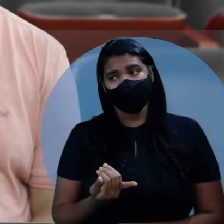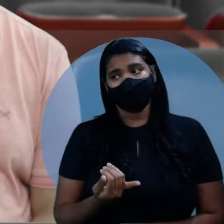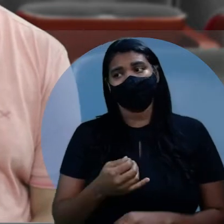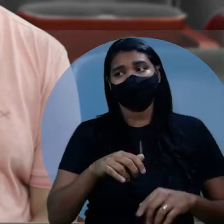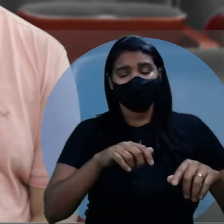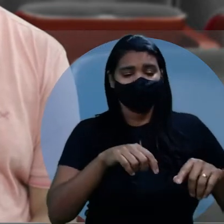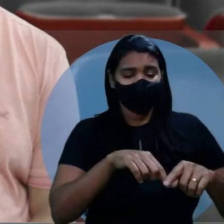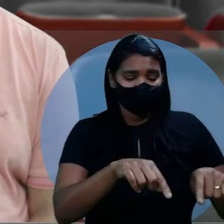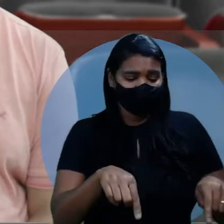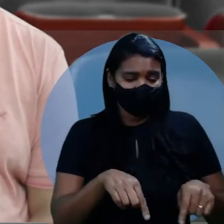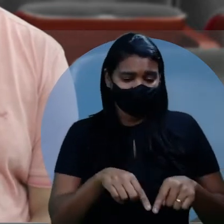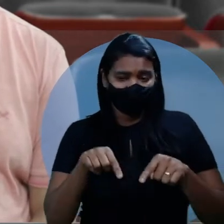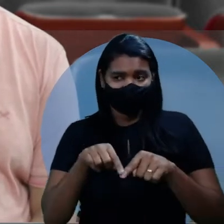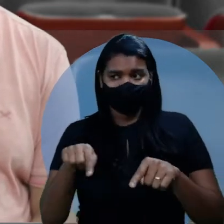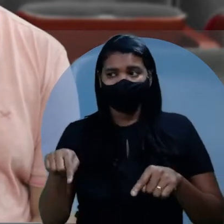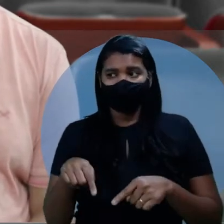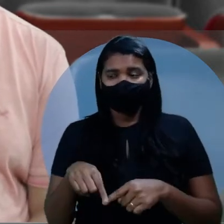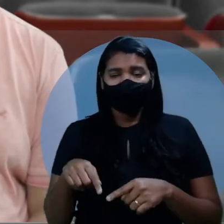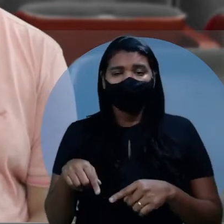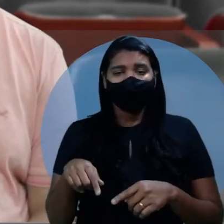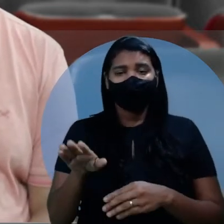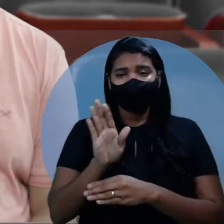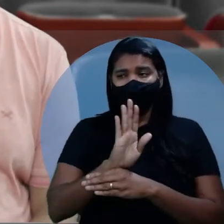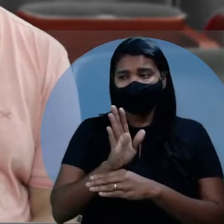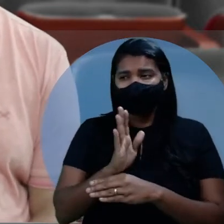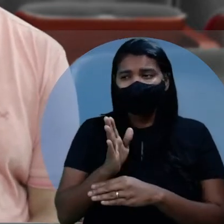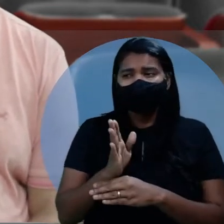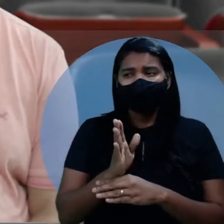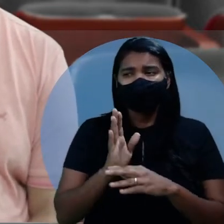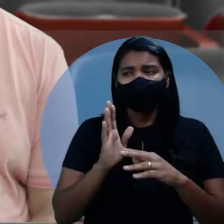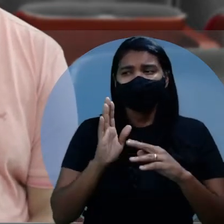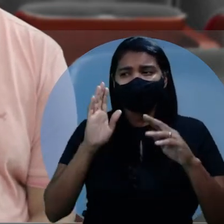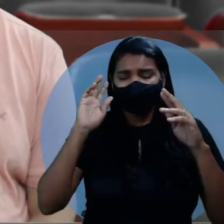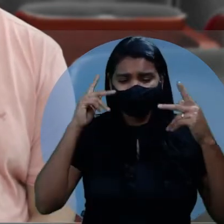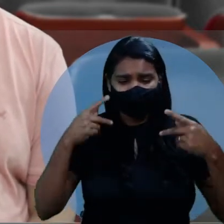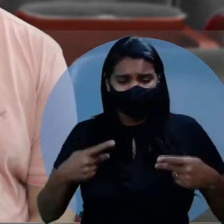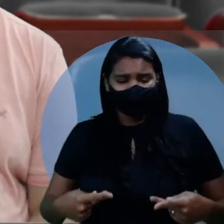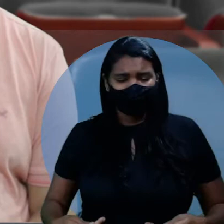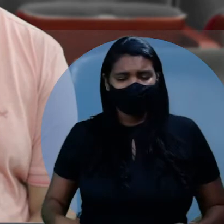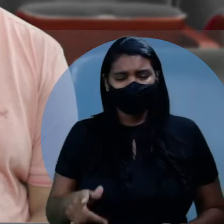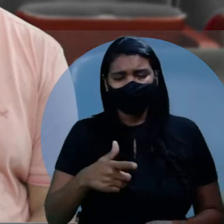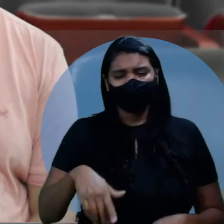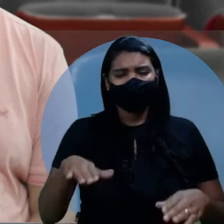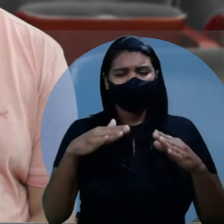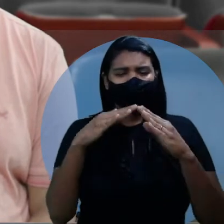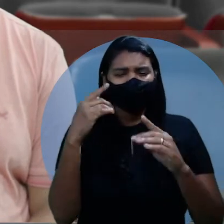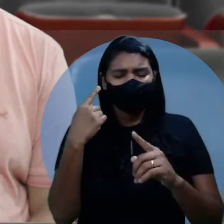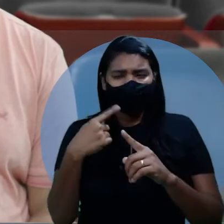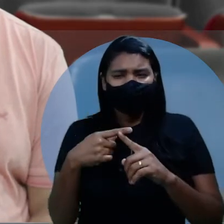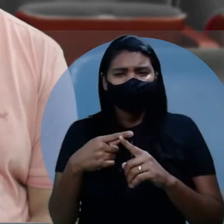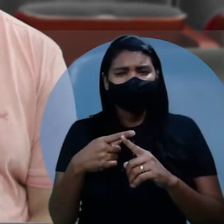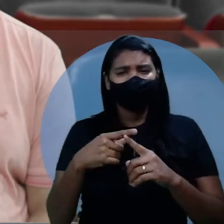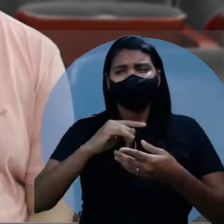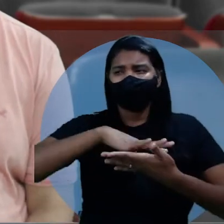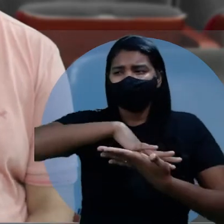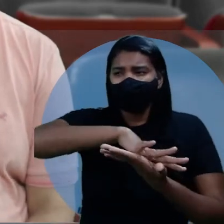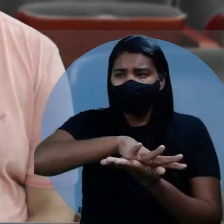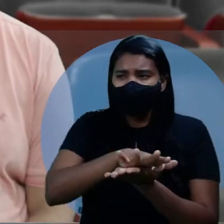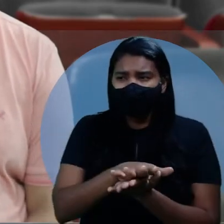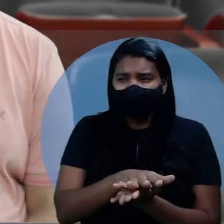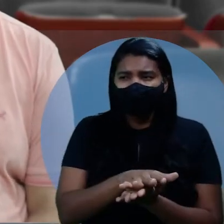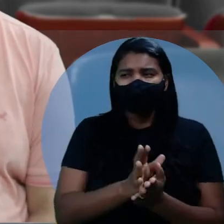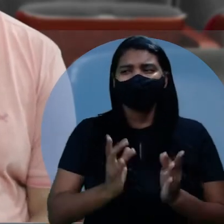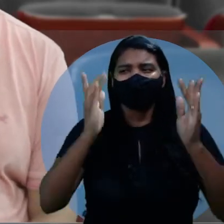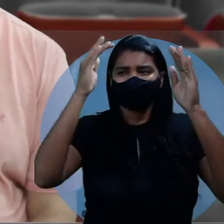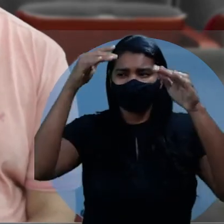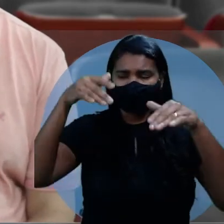salas de filmes pornôs, outros viraram igrejas, outros simplesmente foram demolidos, né? E